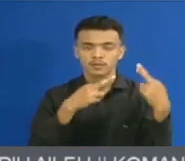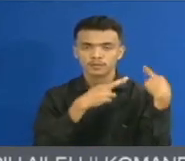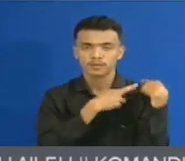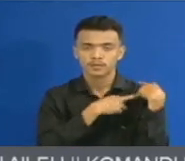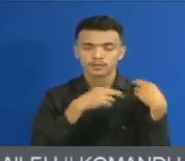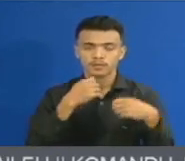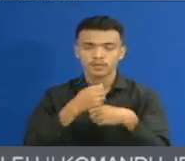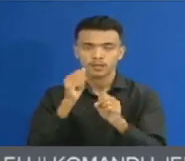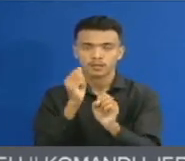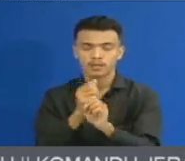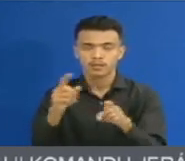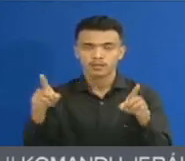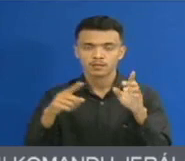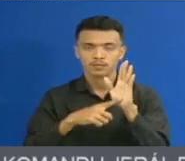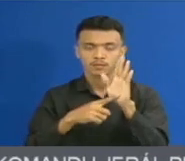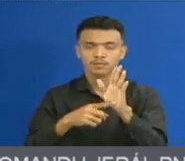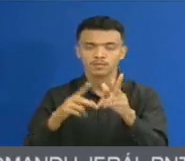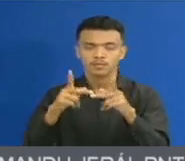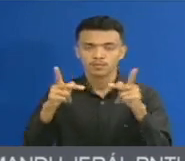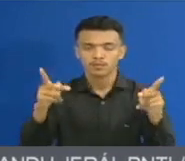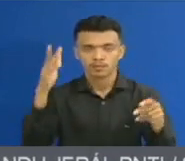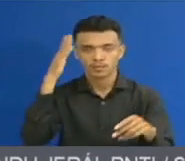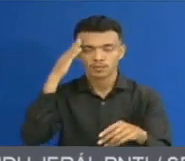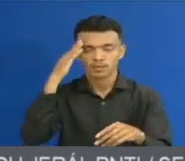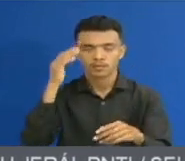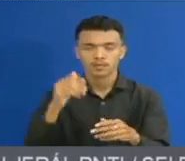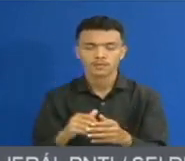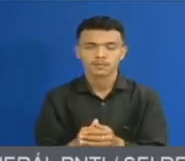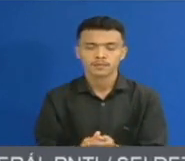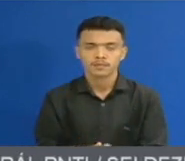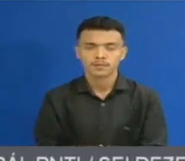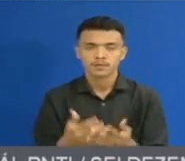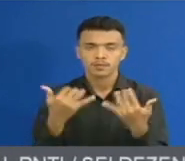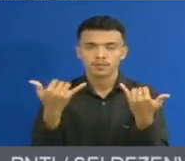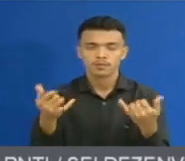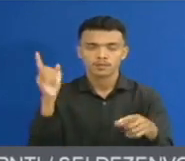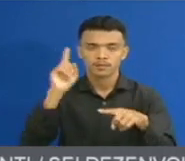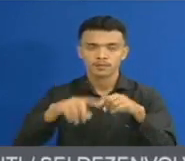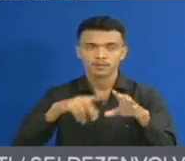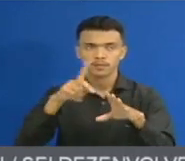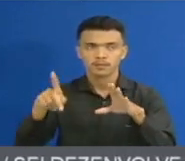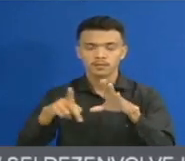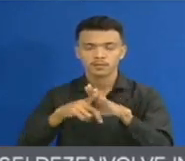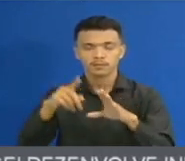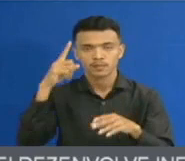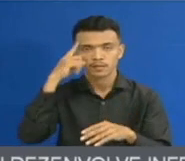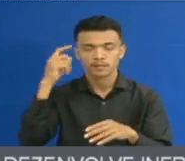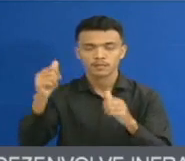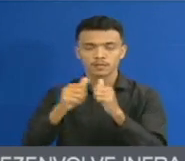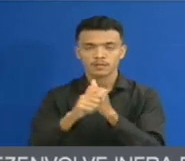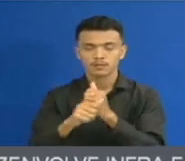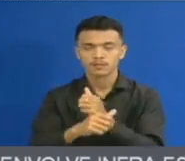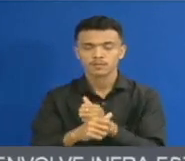de transparência ba pública ho di atene então fundo petrolífero sira parece que hoje sira label marca presença ne tamba ia assunto balu nebe que